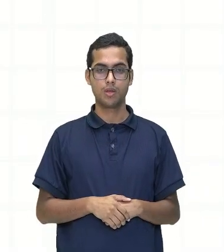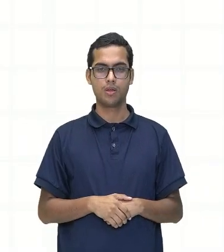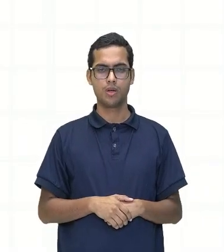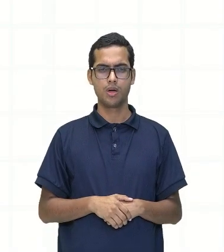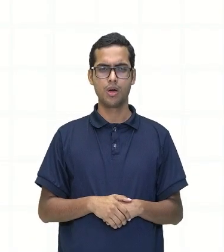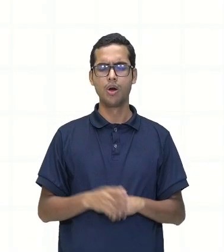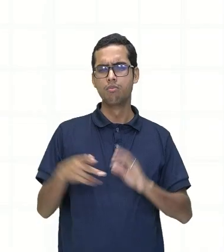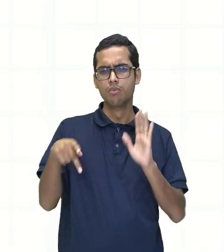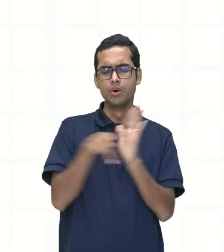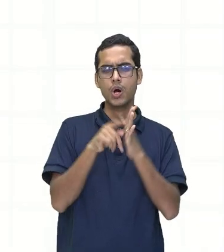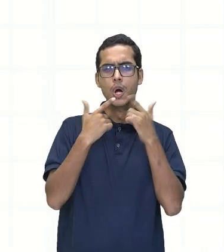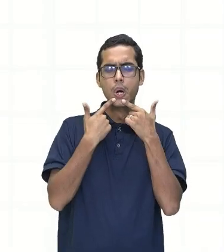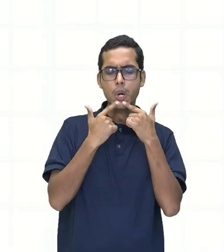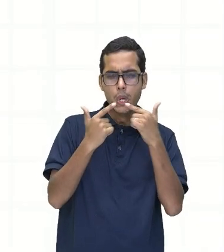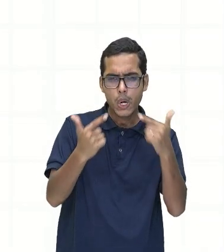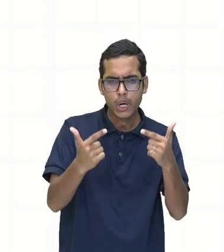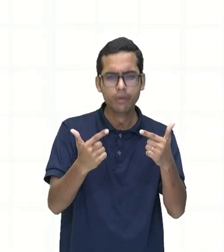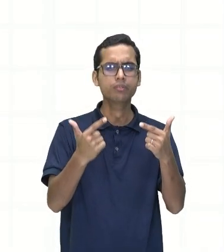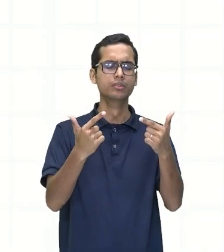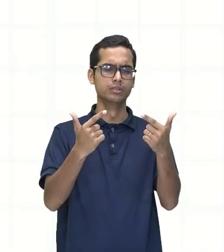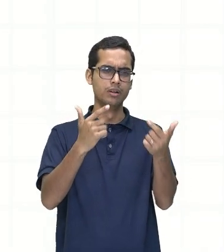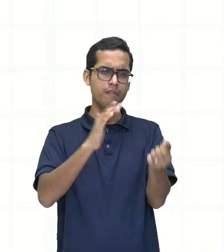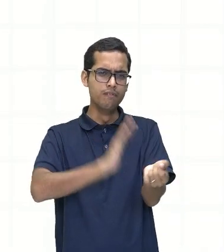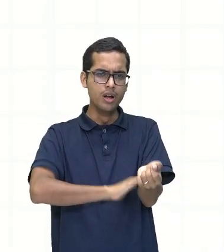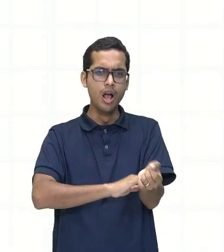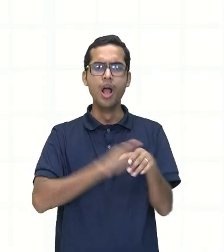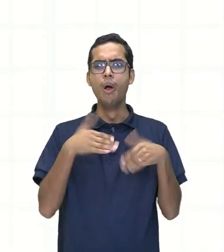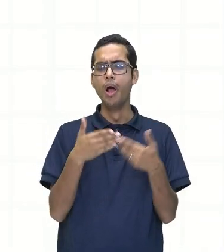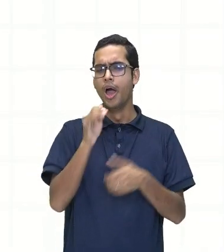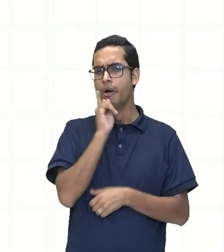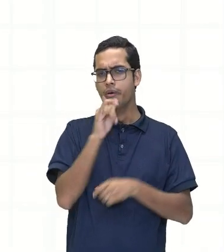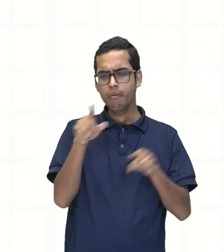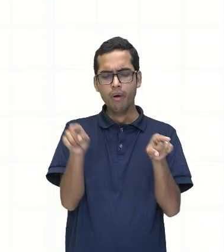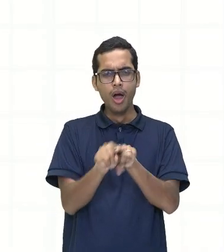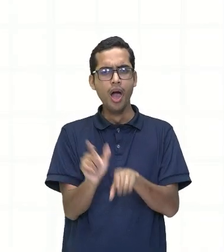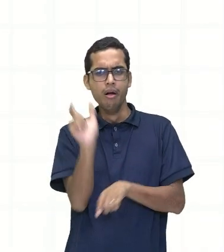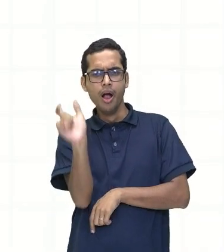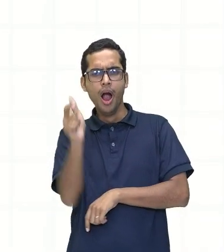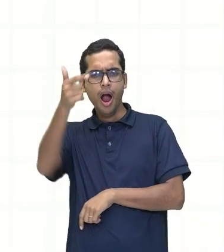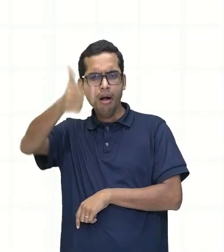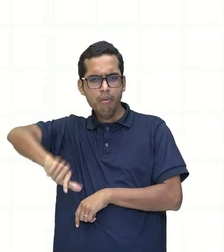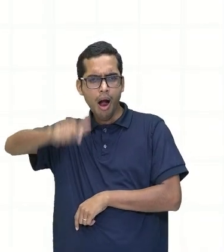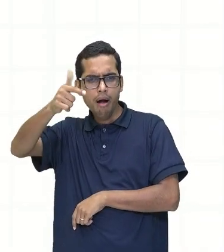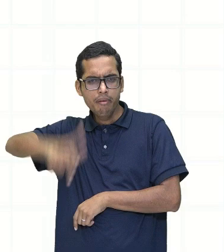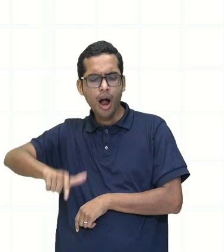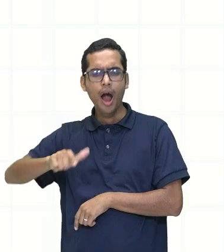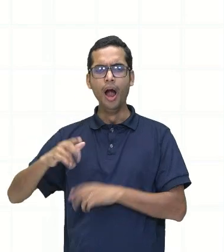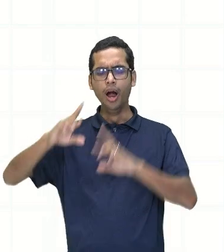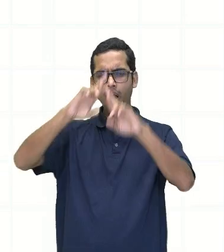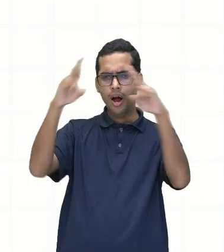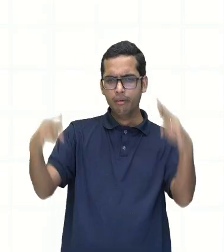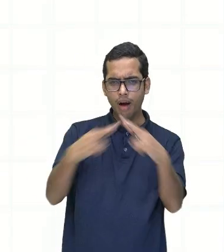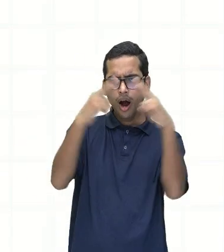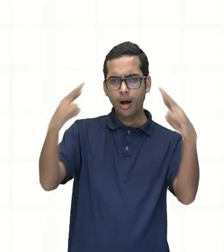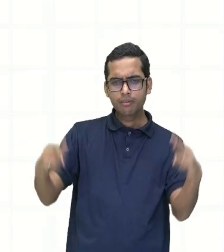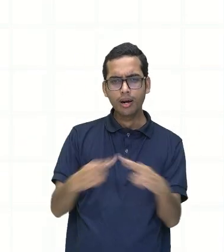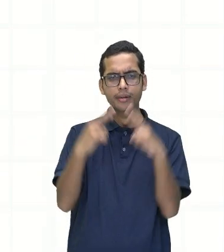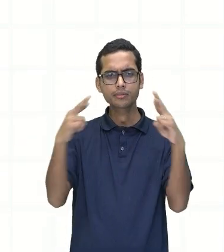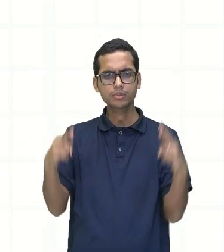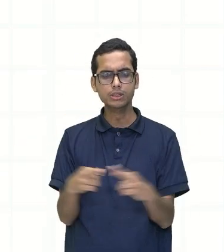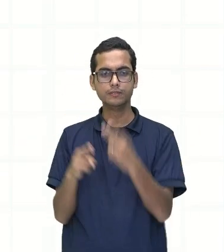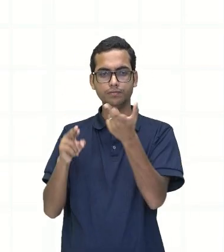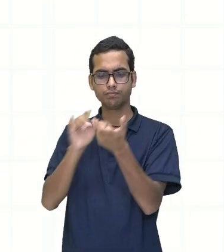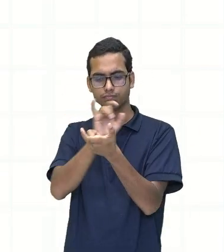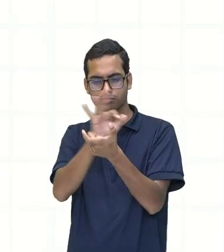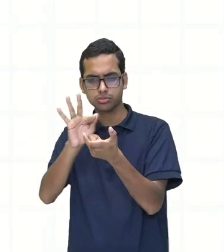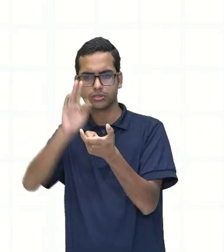linguagem, e ele ocorre, né, com a repetição de palavras que rimam, que têm a mesma terminação,